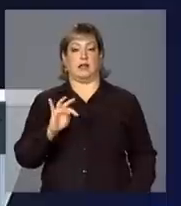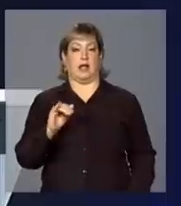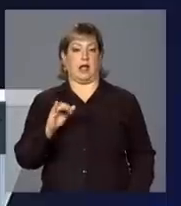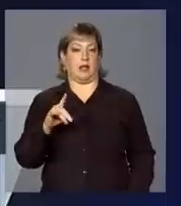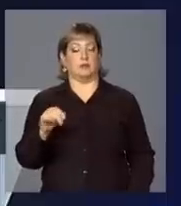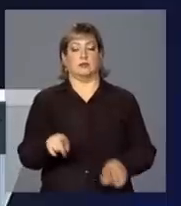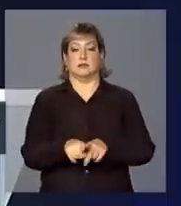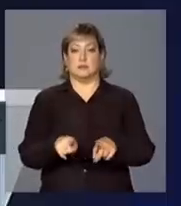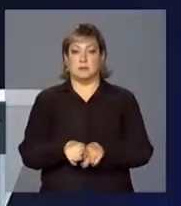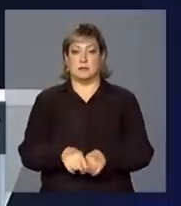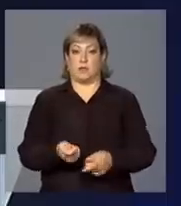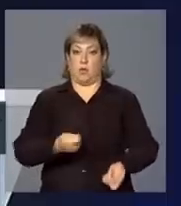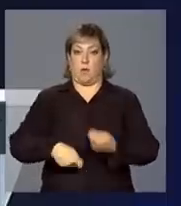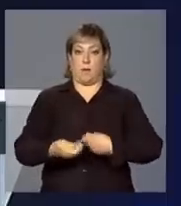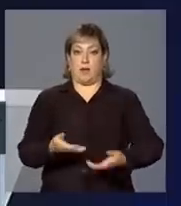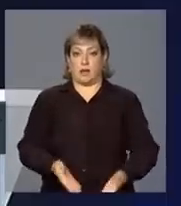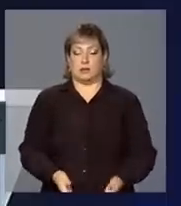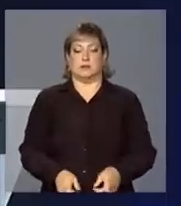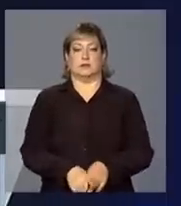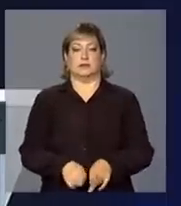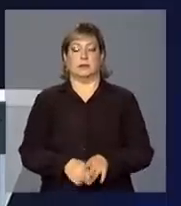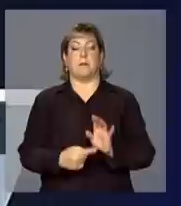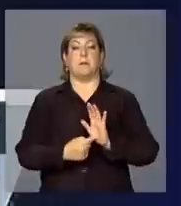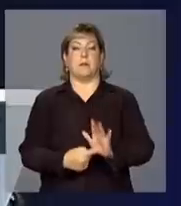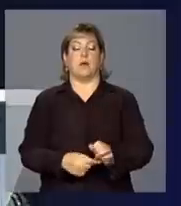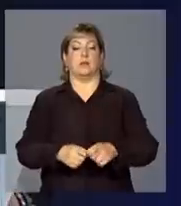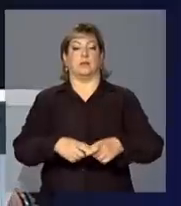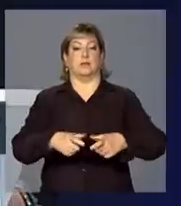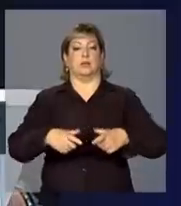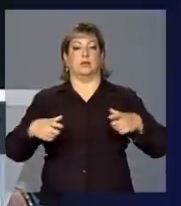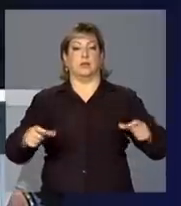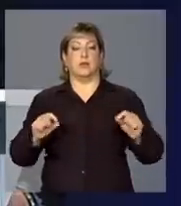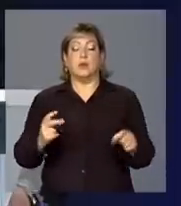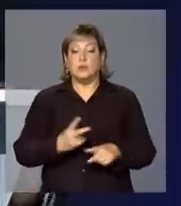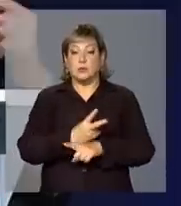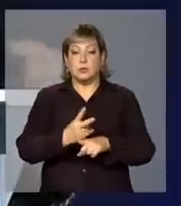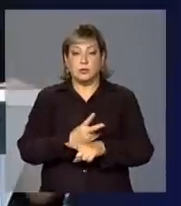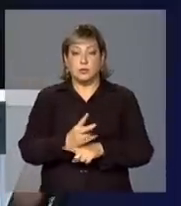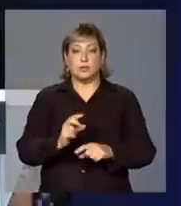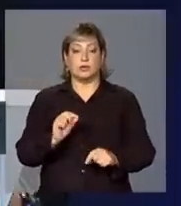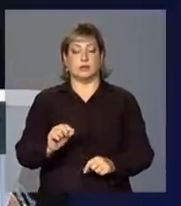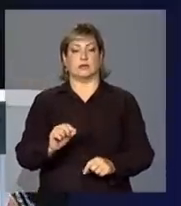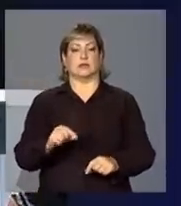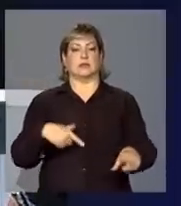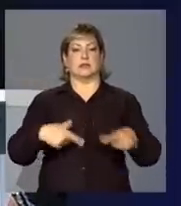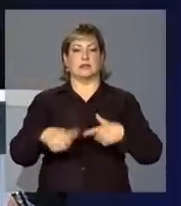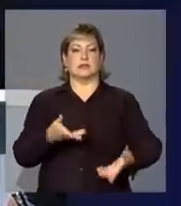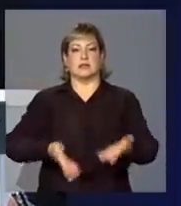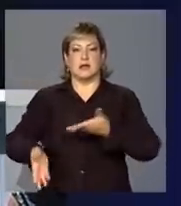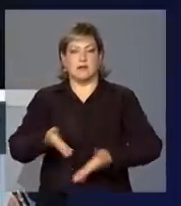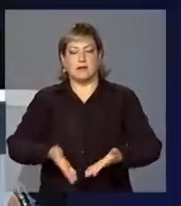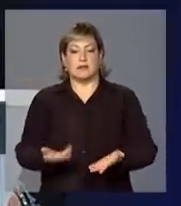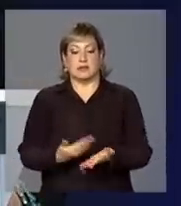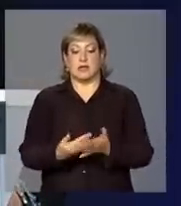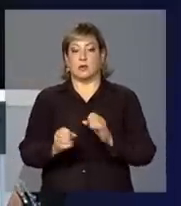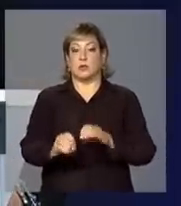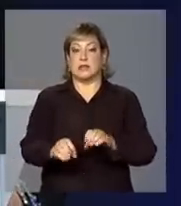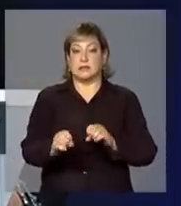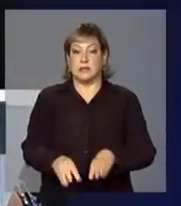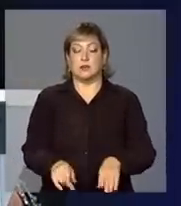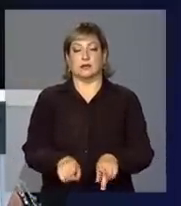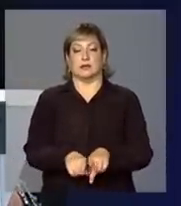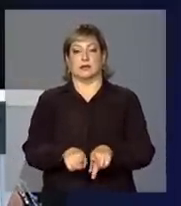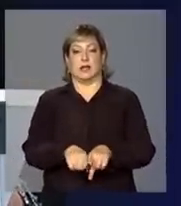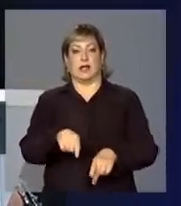claramente uma ampliação na busca por serviços de educação.